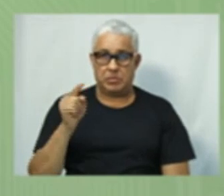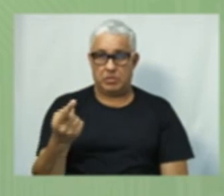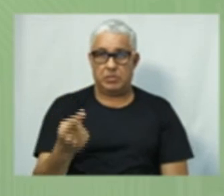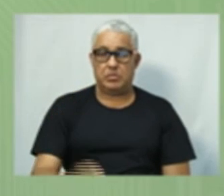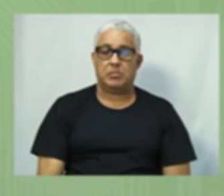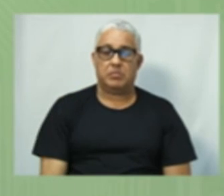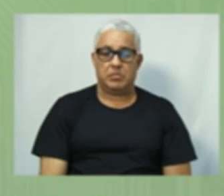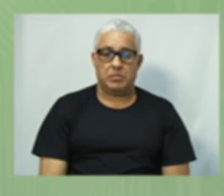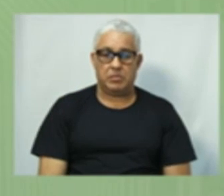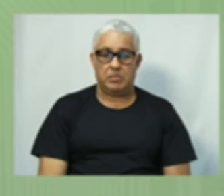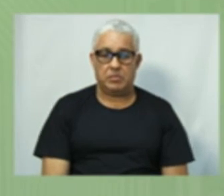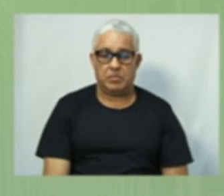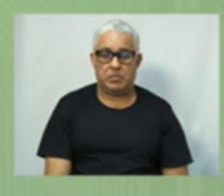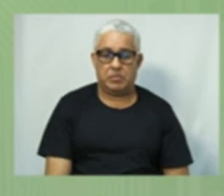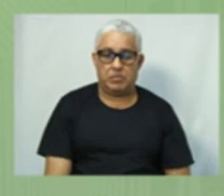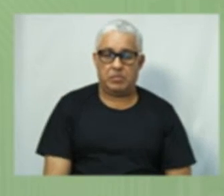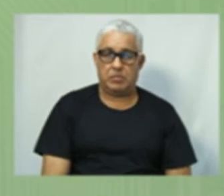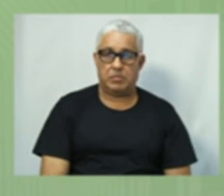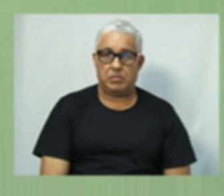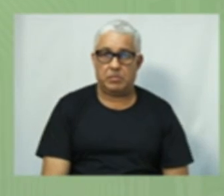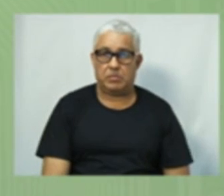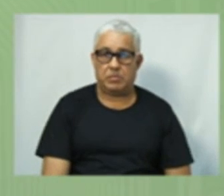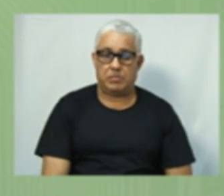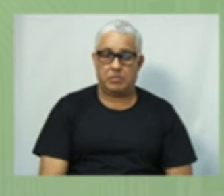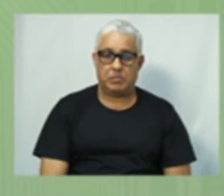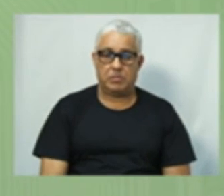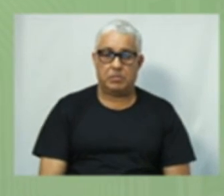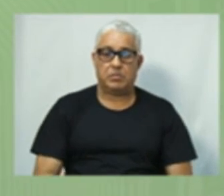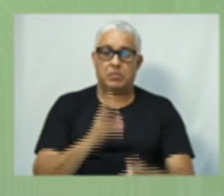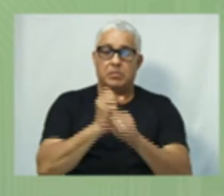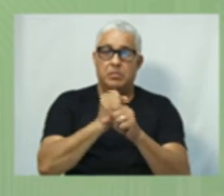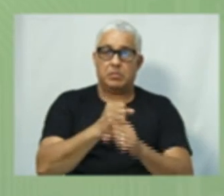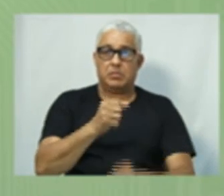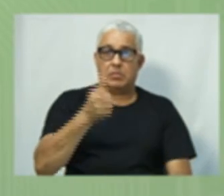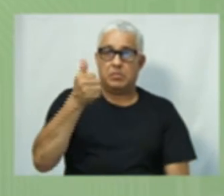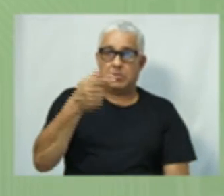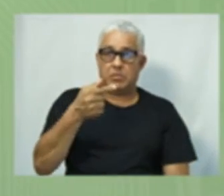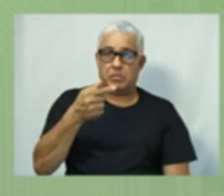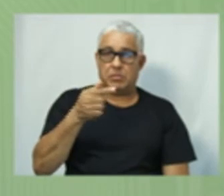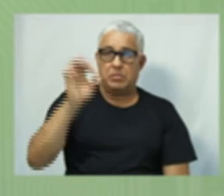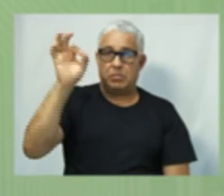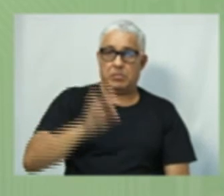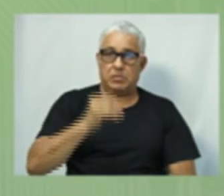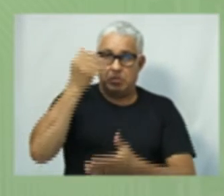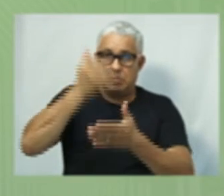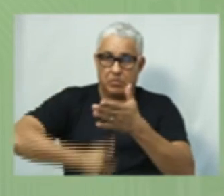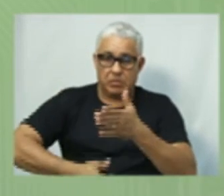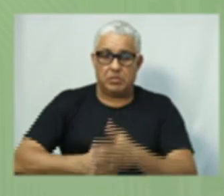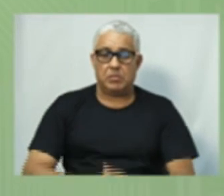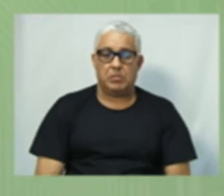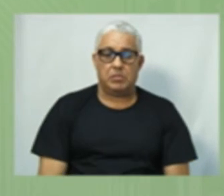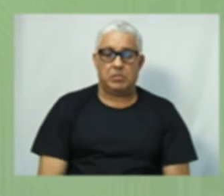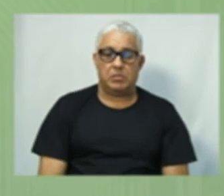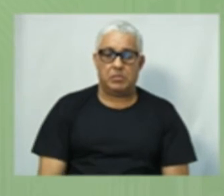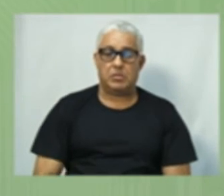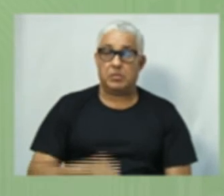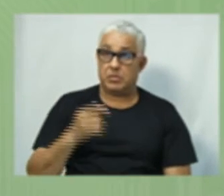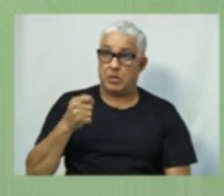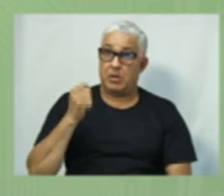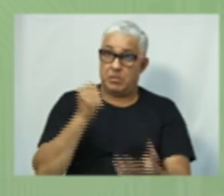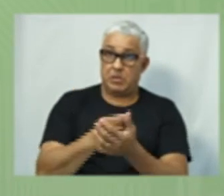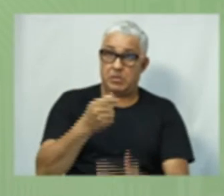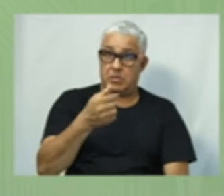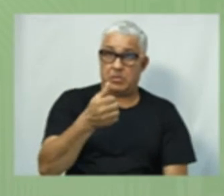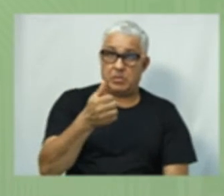né? Calculamos o ICMS com 17% na venda, portanto, deveria ser pago